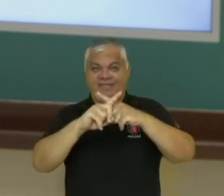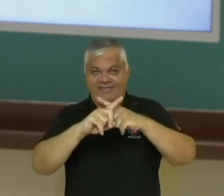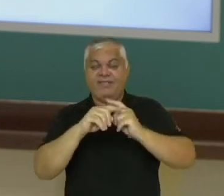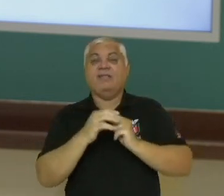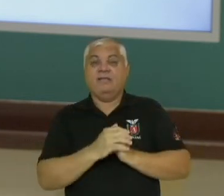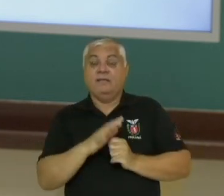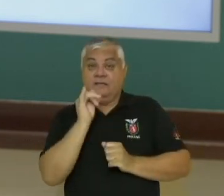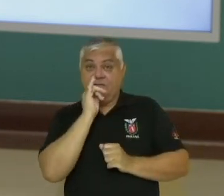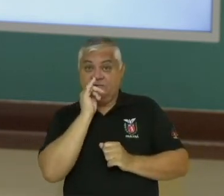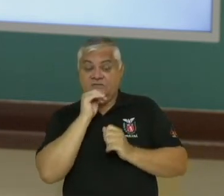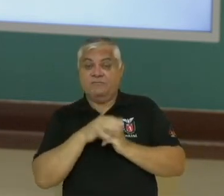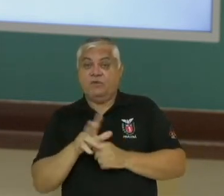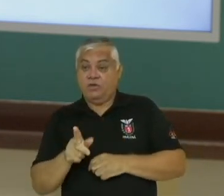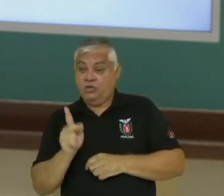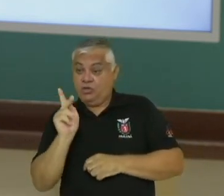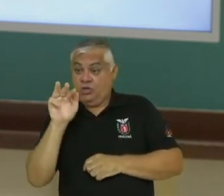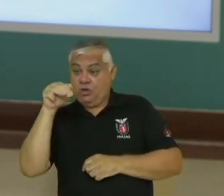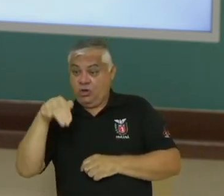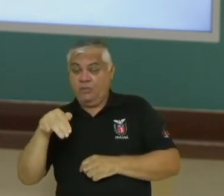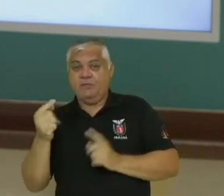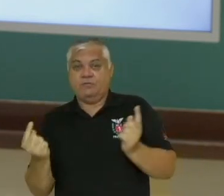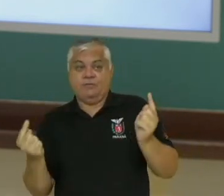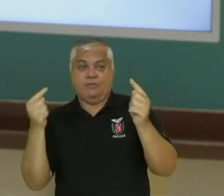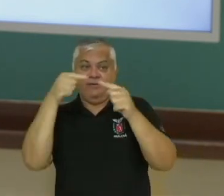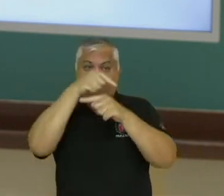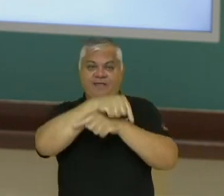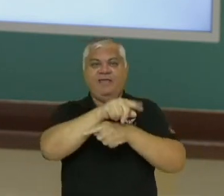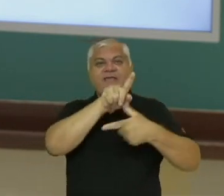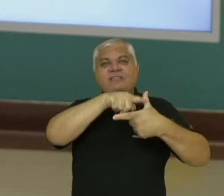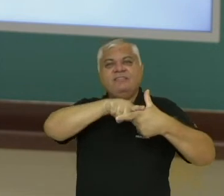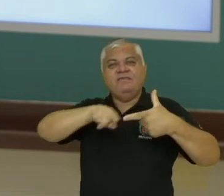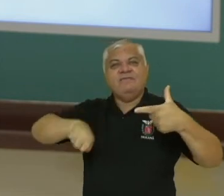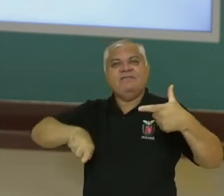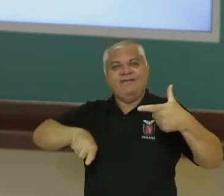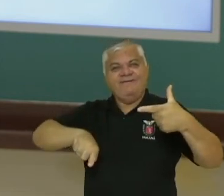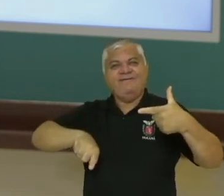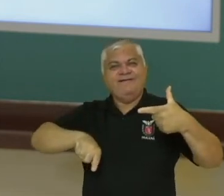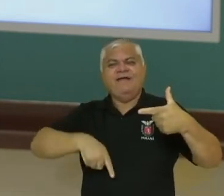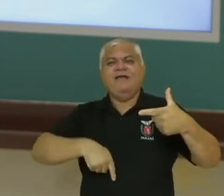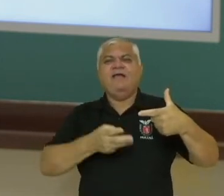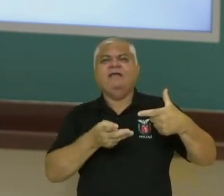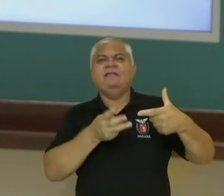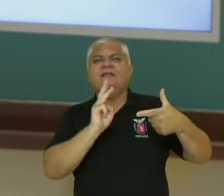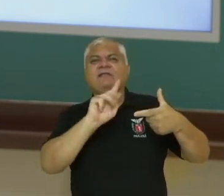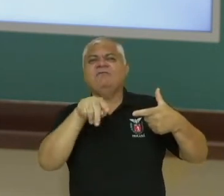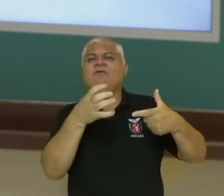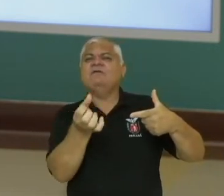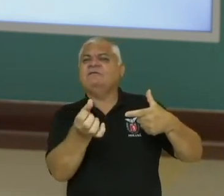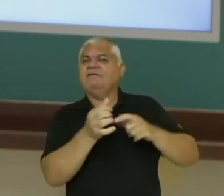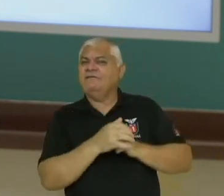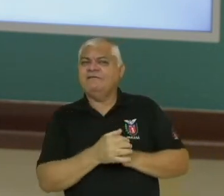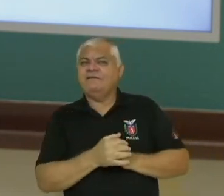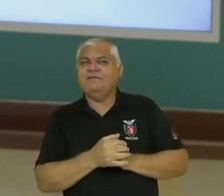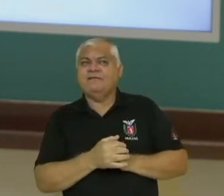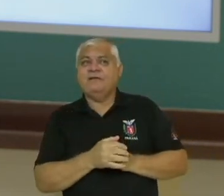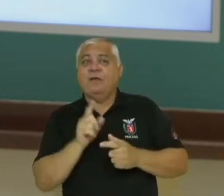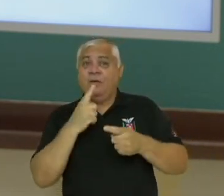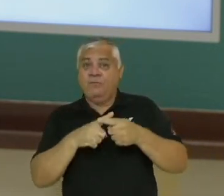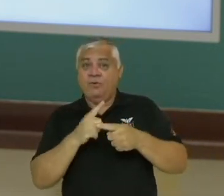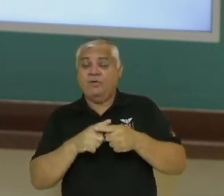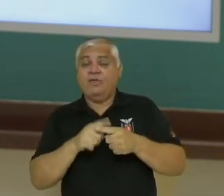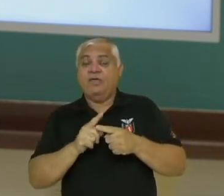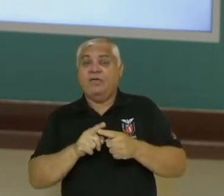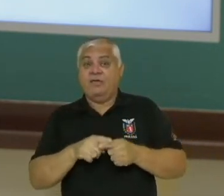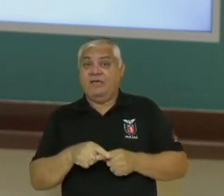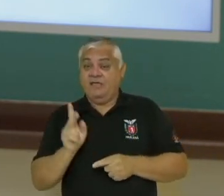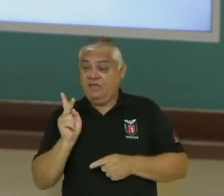de quilômetros por hora para metros por segundo, eu faço uma divisão por 3,6. Por que 3,6? Porque 1 quilômetro são 1.000